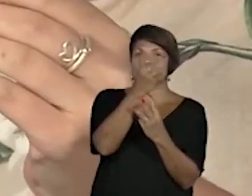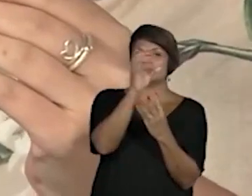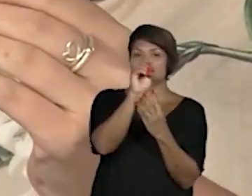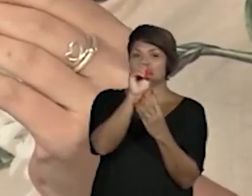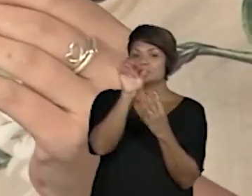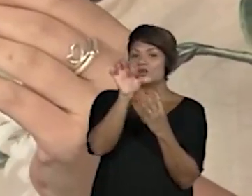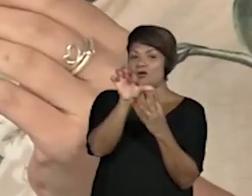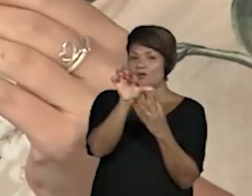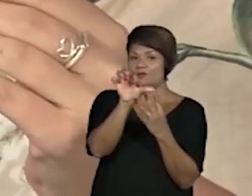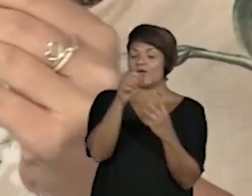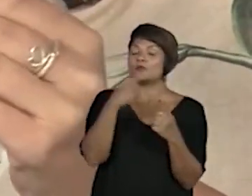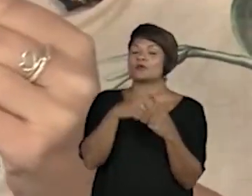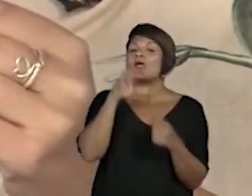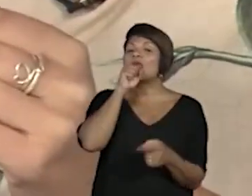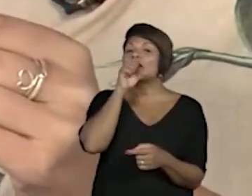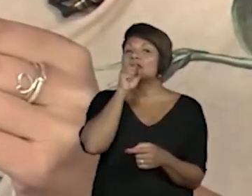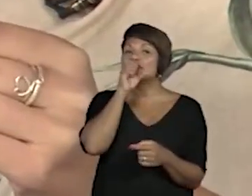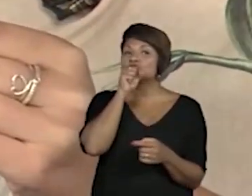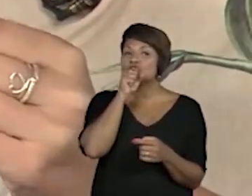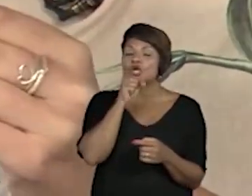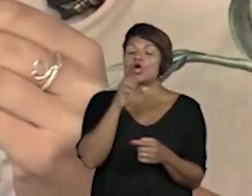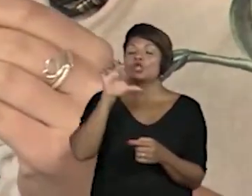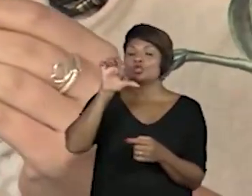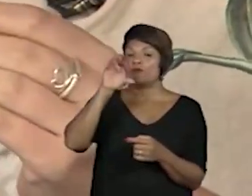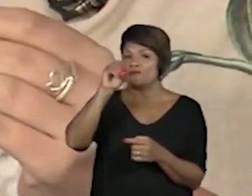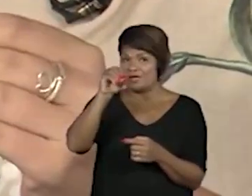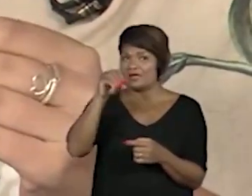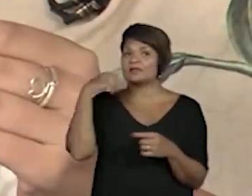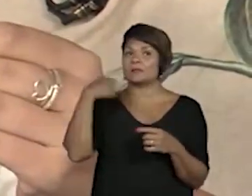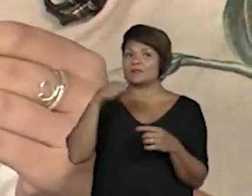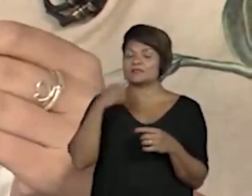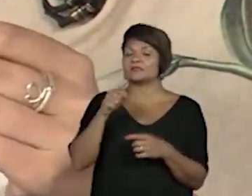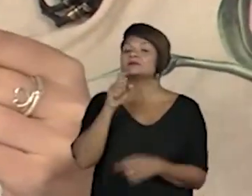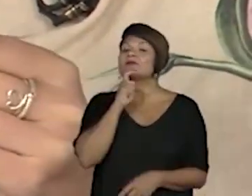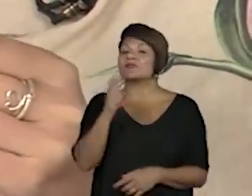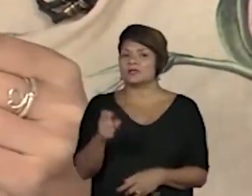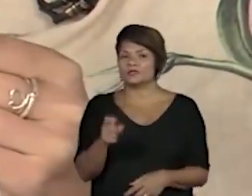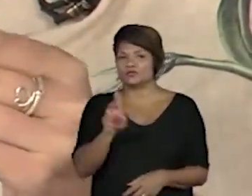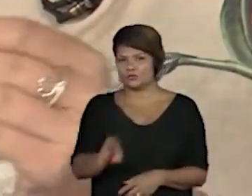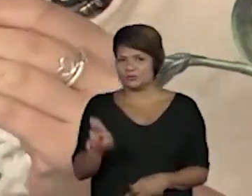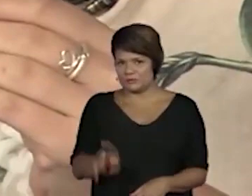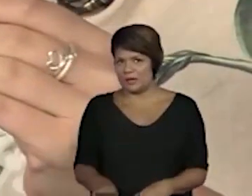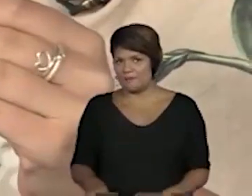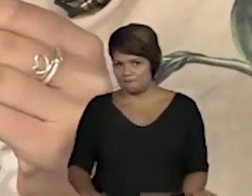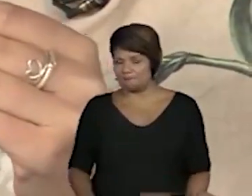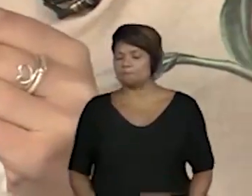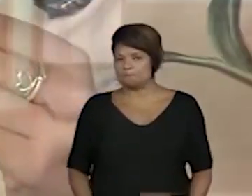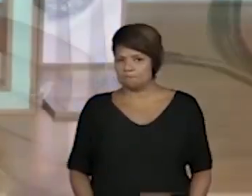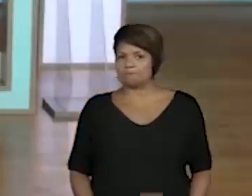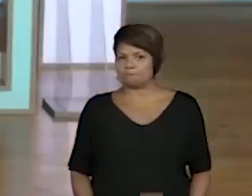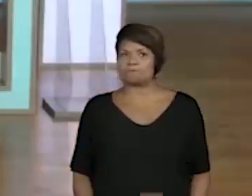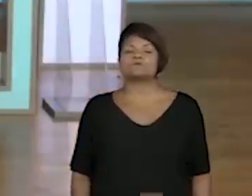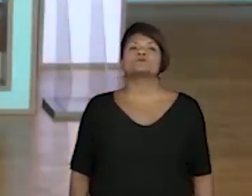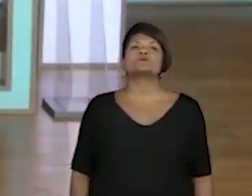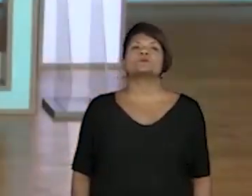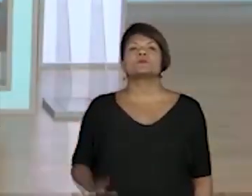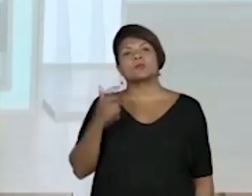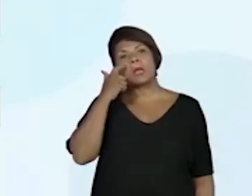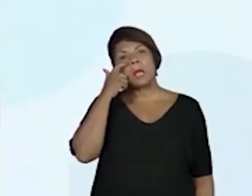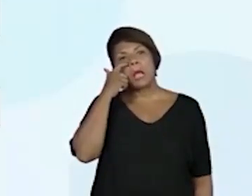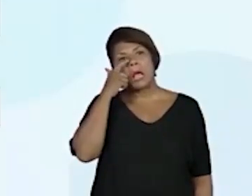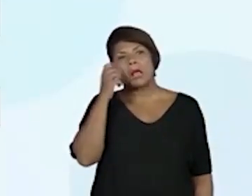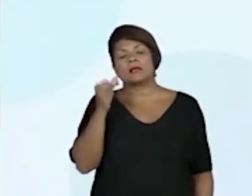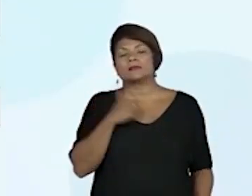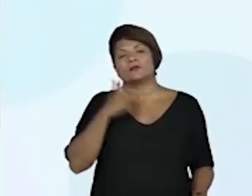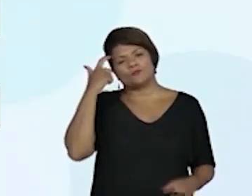formar o 290, nós teremos que ter... usar a outra. Essa ficha aqui, né? Isso mesmo. Tá. Então, olha lá, já vamos pensar